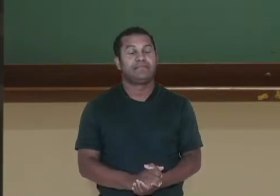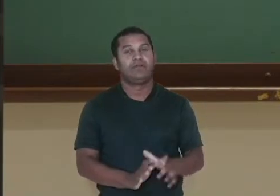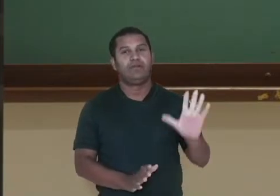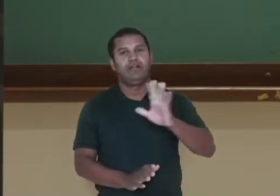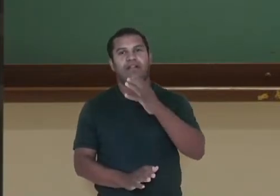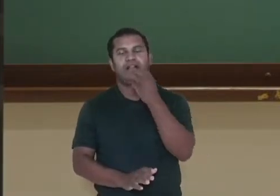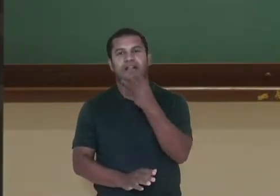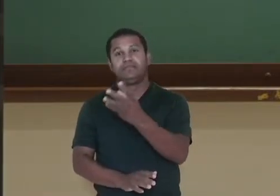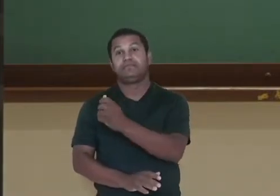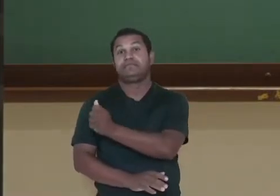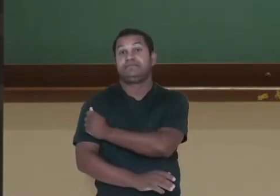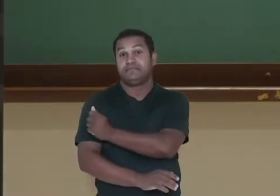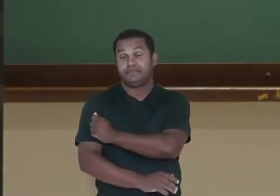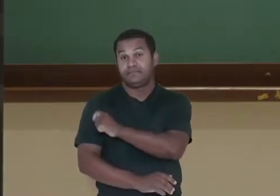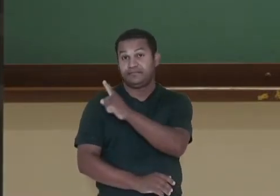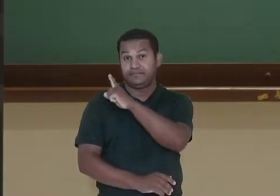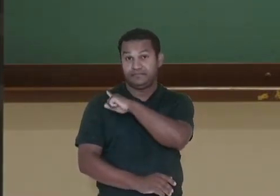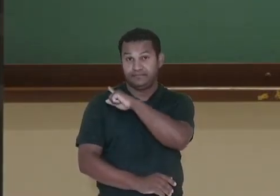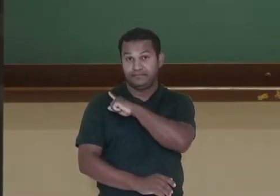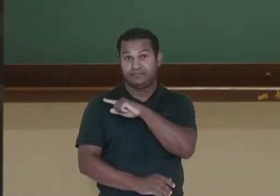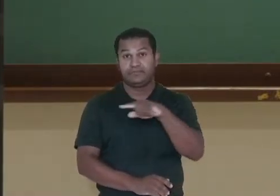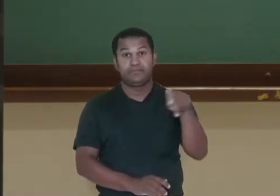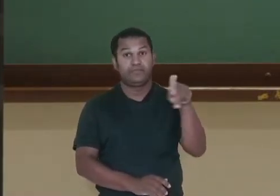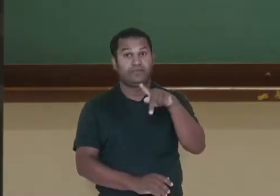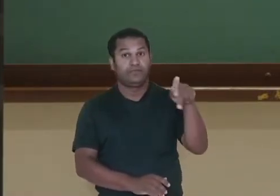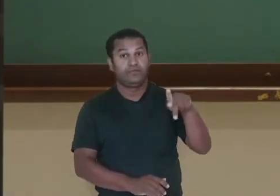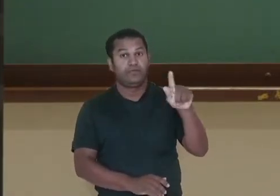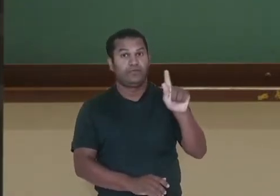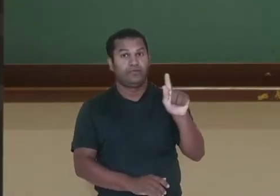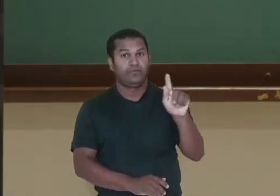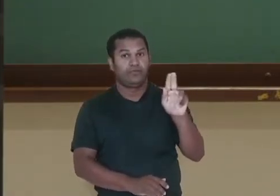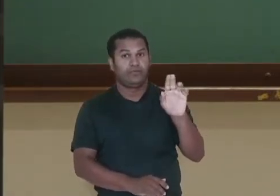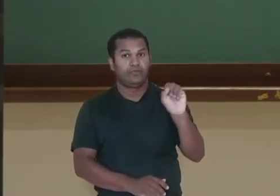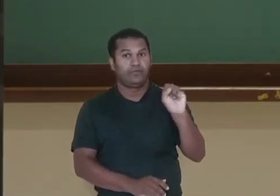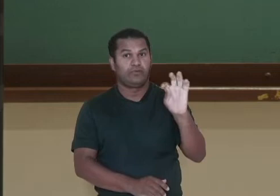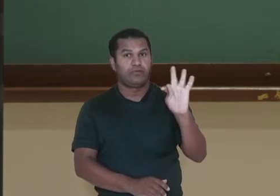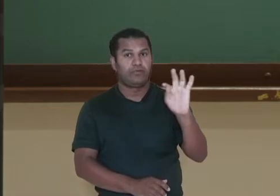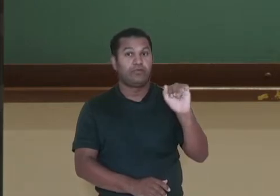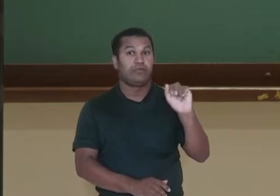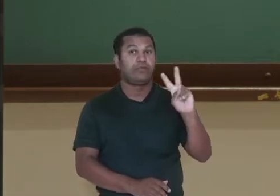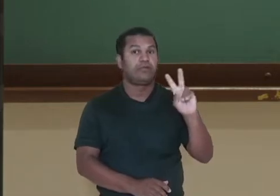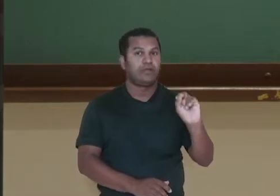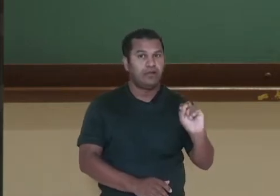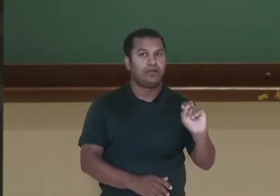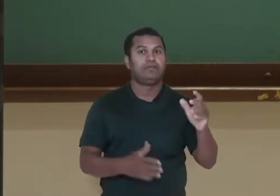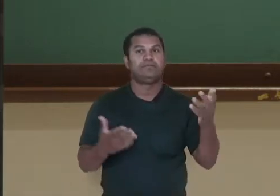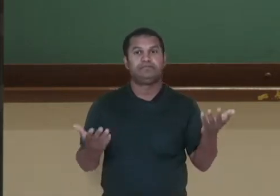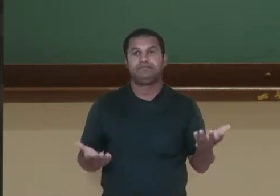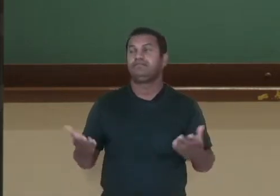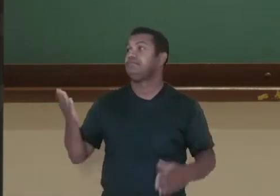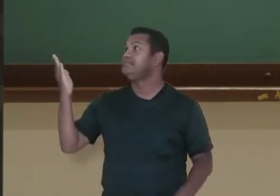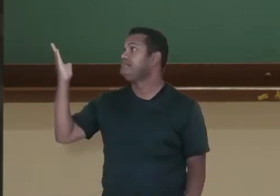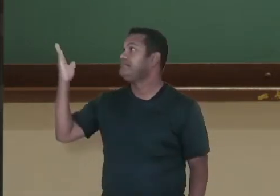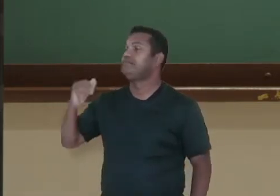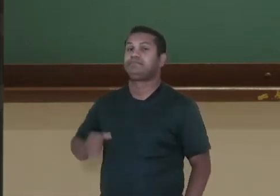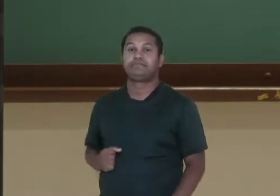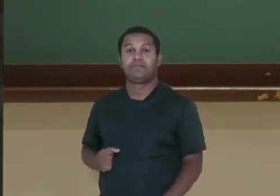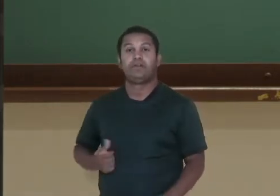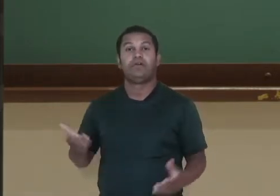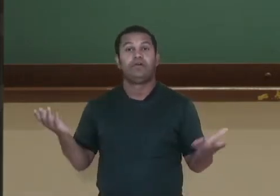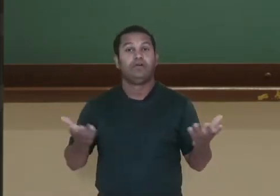Olá, estudantes da primeira série. Quem está falando aqui é o professor Gustavo Treveiler e hoje nós vamos falar sobre quantidade de movimento,